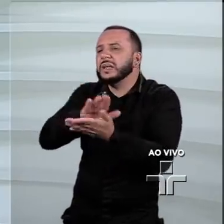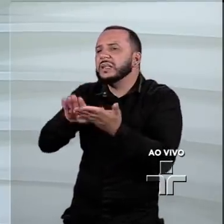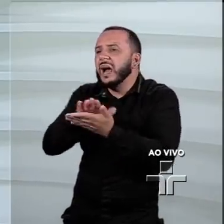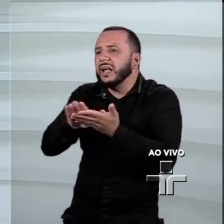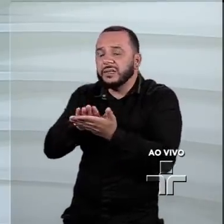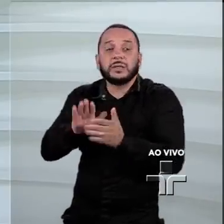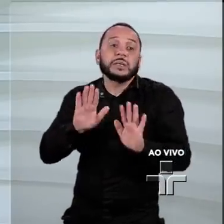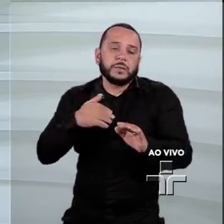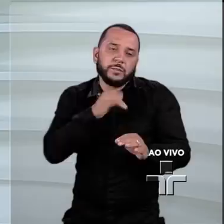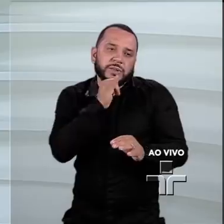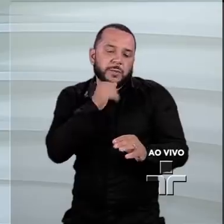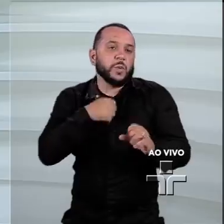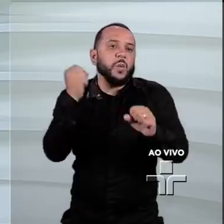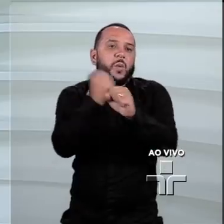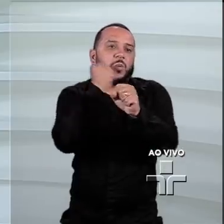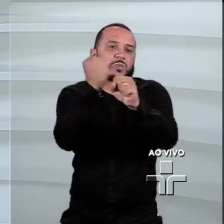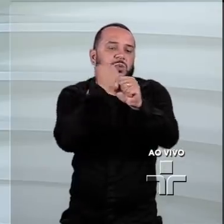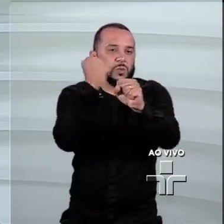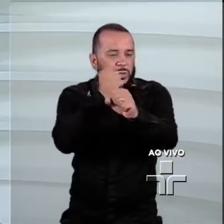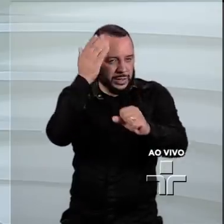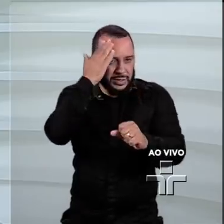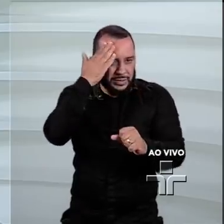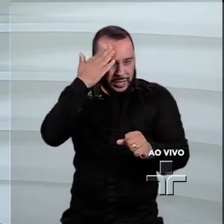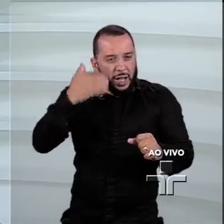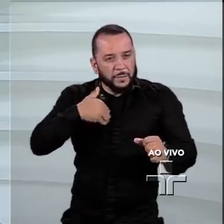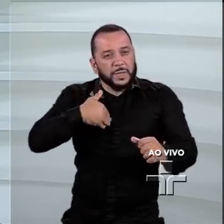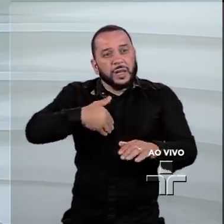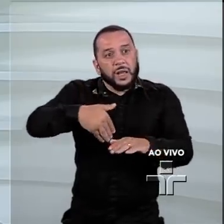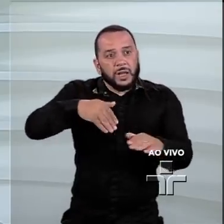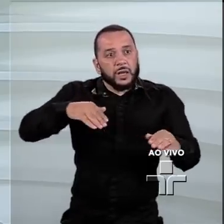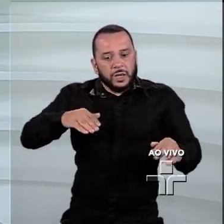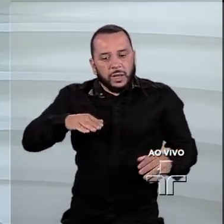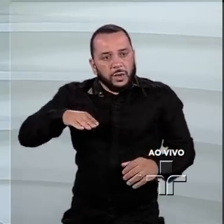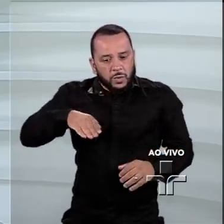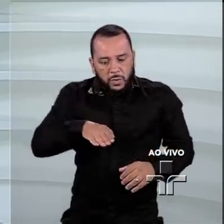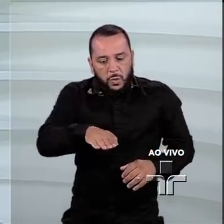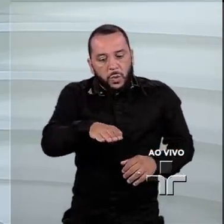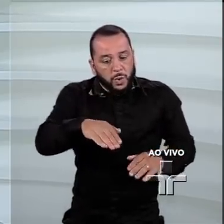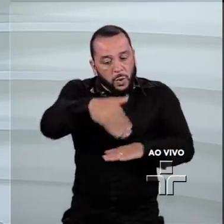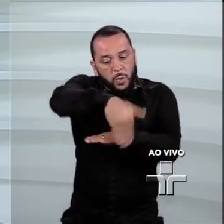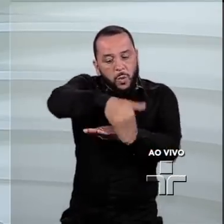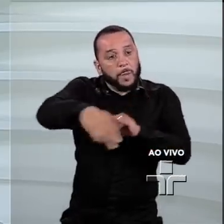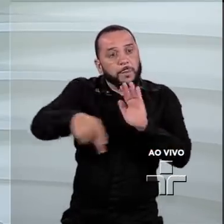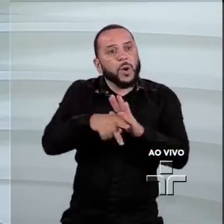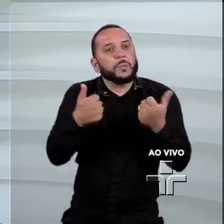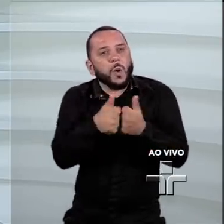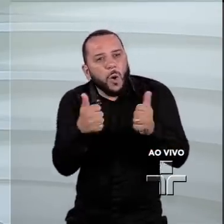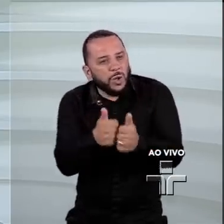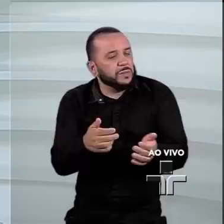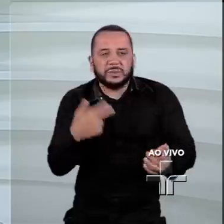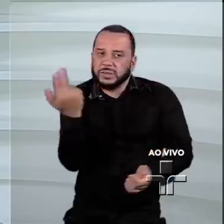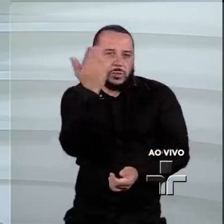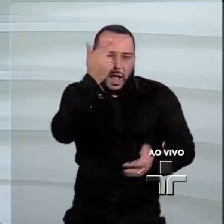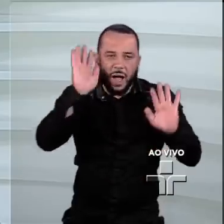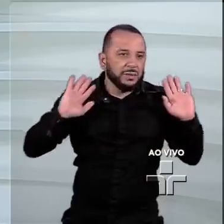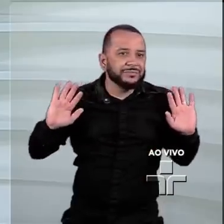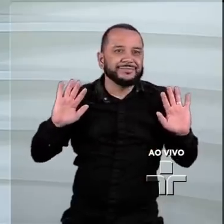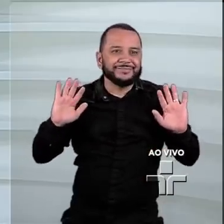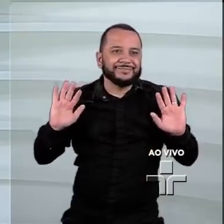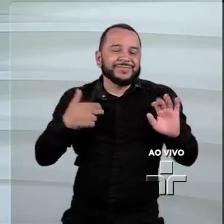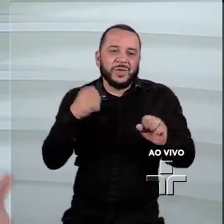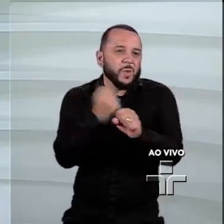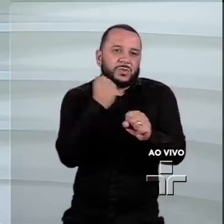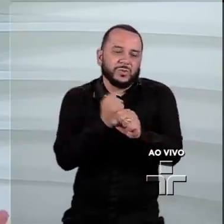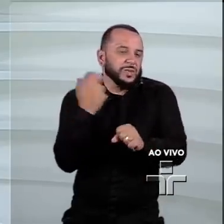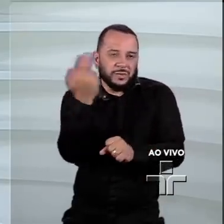construção de corredores. Nós não vamos conseguir construir o que está ali previsto e nós estamos transformando a meta para poder requalificar e